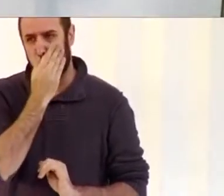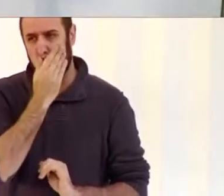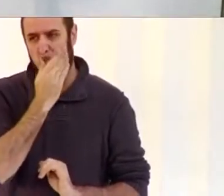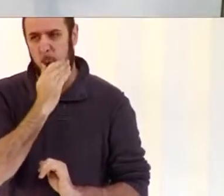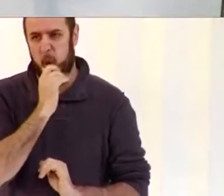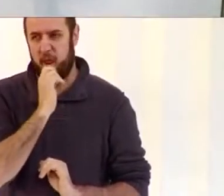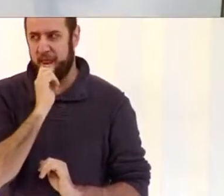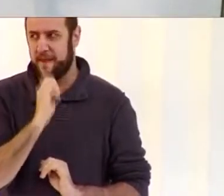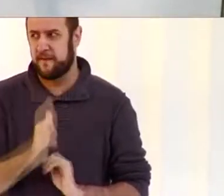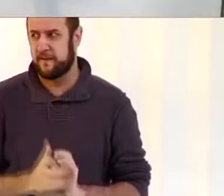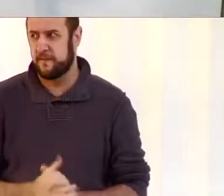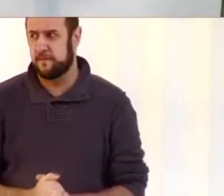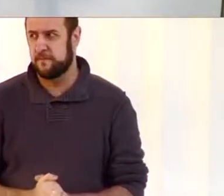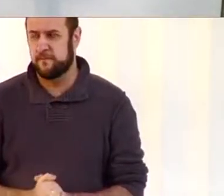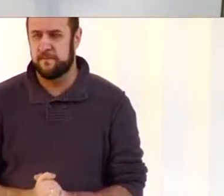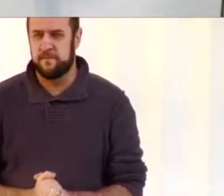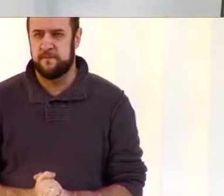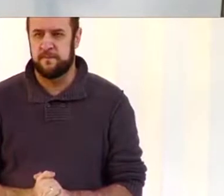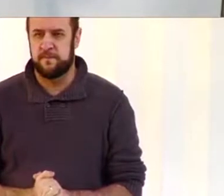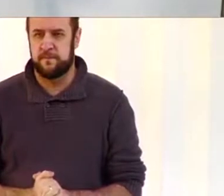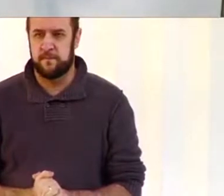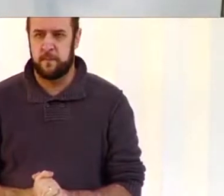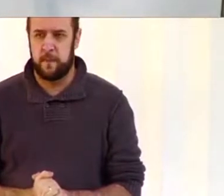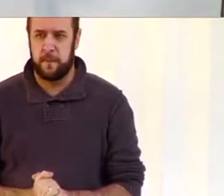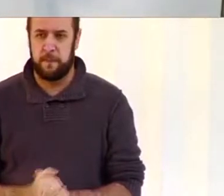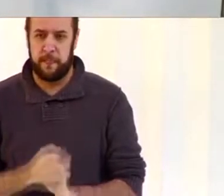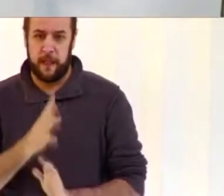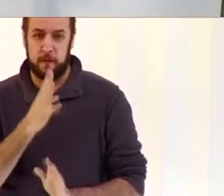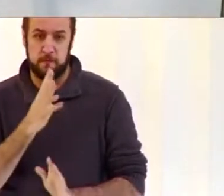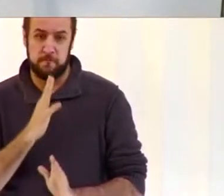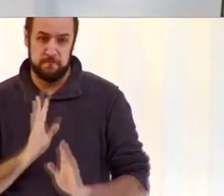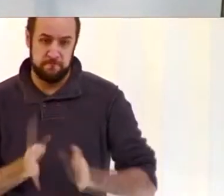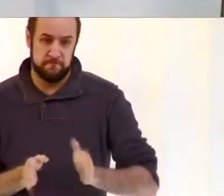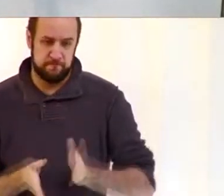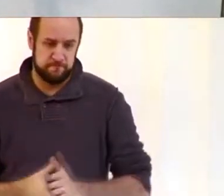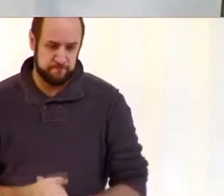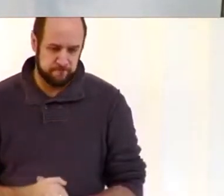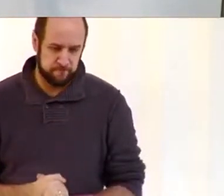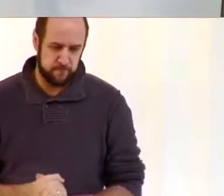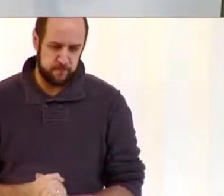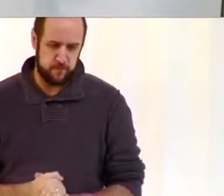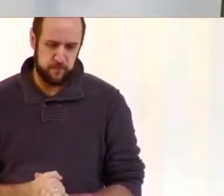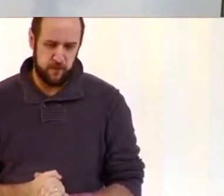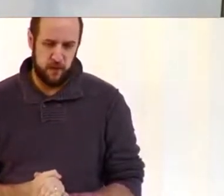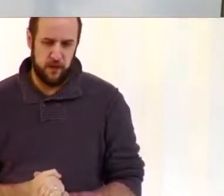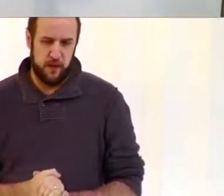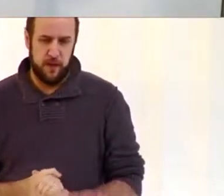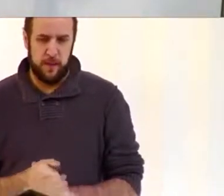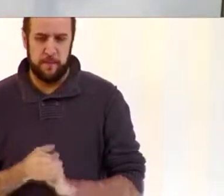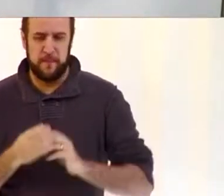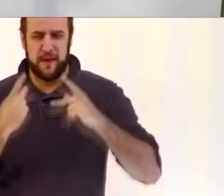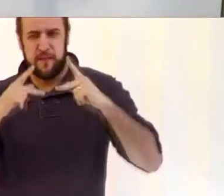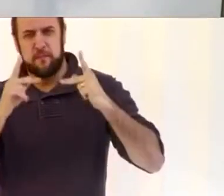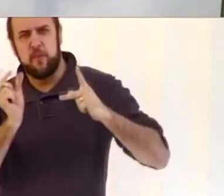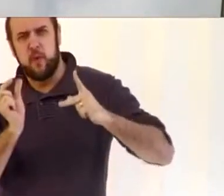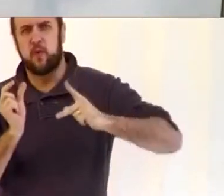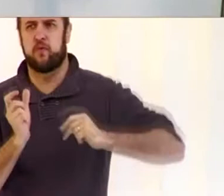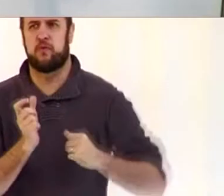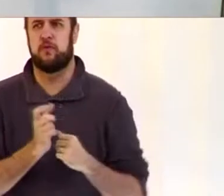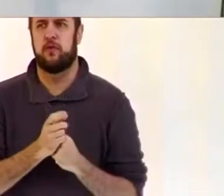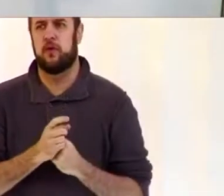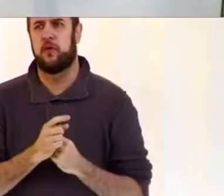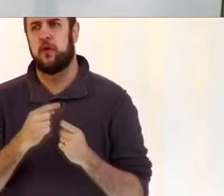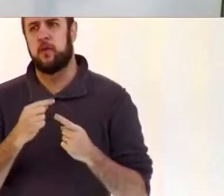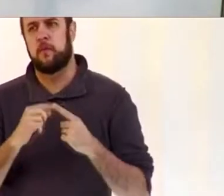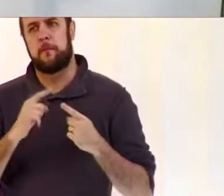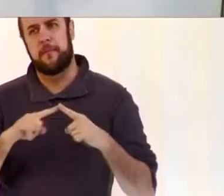É uma passagem conhecida, mas acredito que pouco pregada,